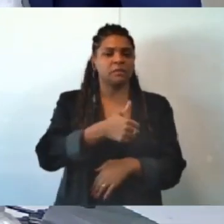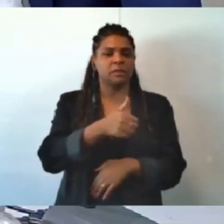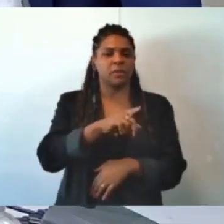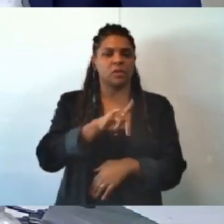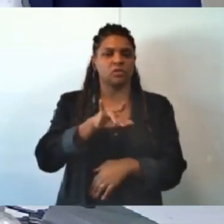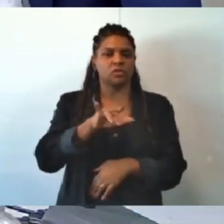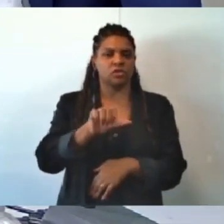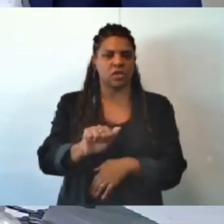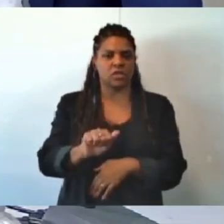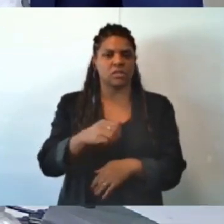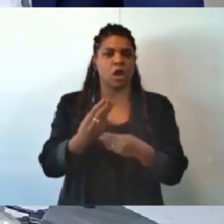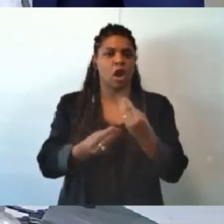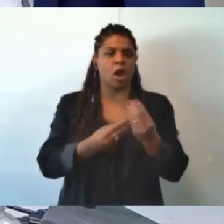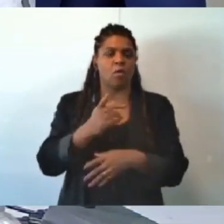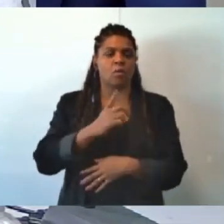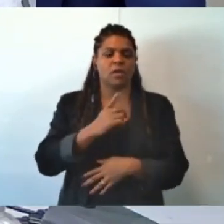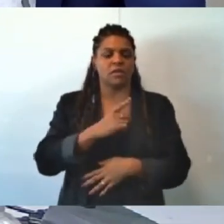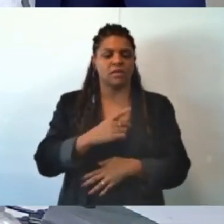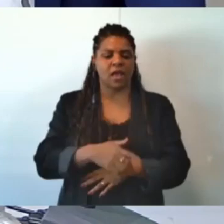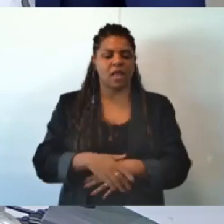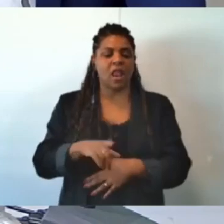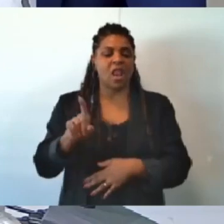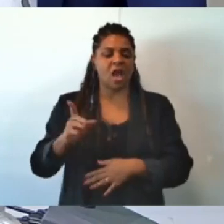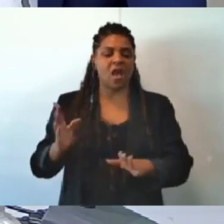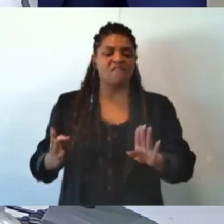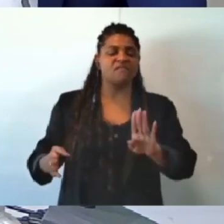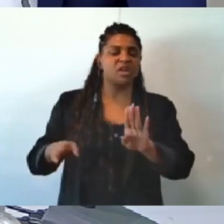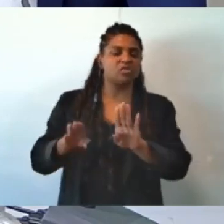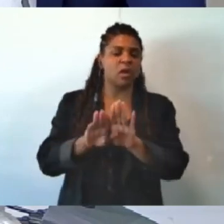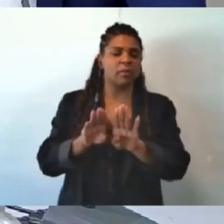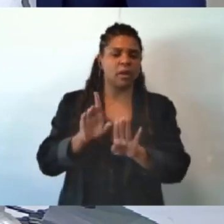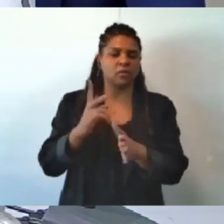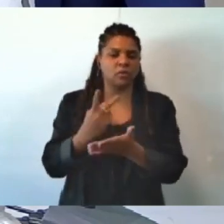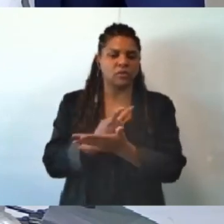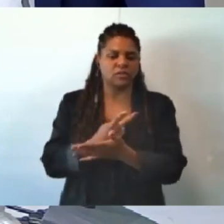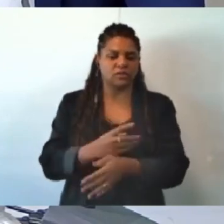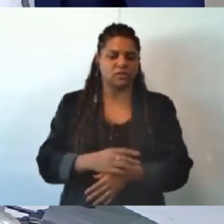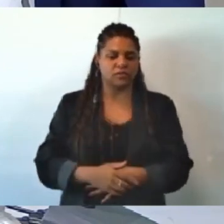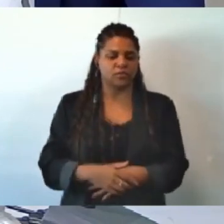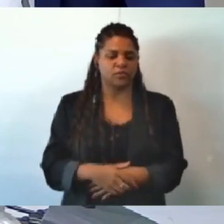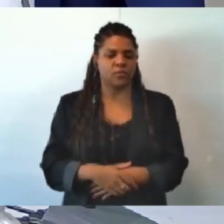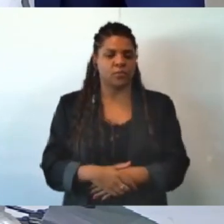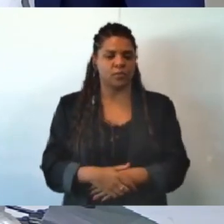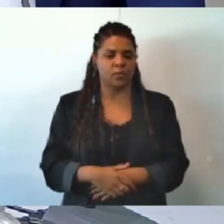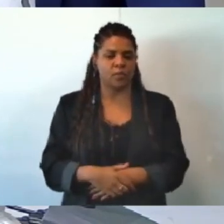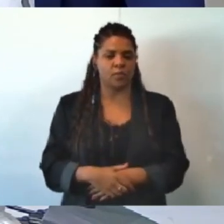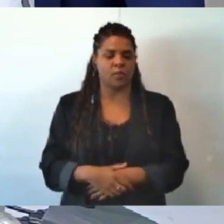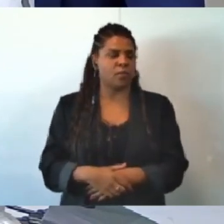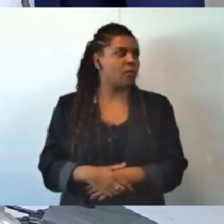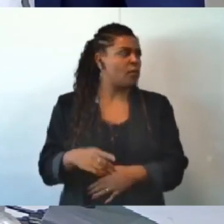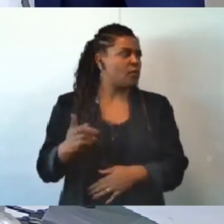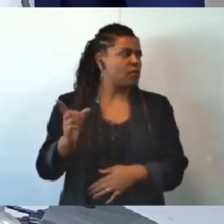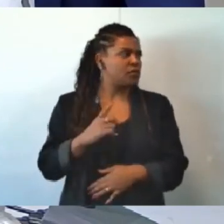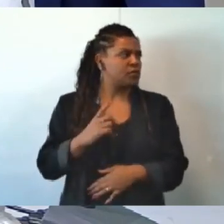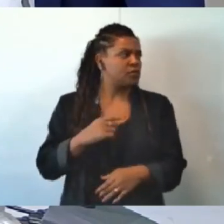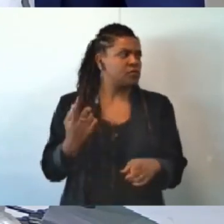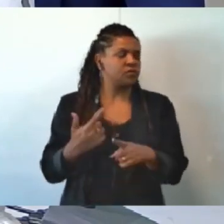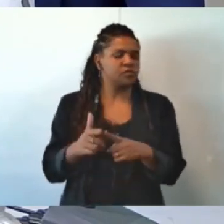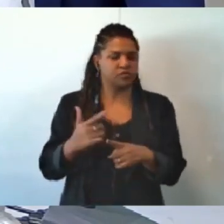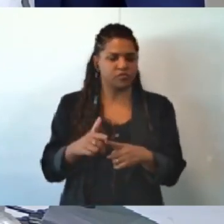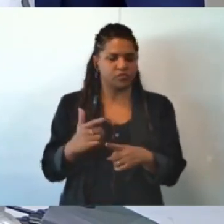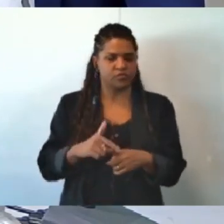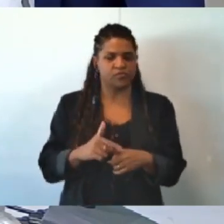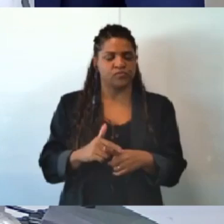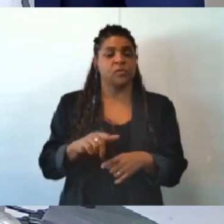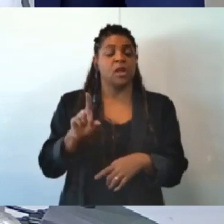15 primeiros dias de fechamento da Sapucaí. Ali está um caos, porque em todos os horários, principalmente